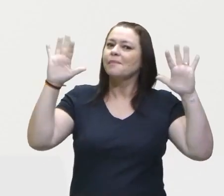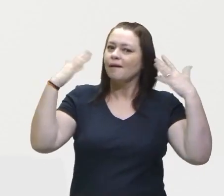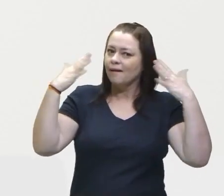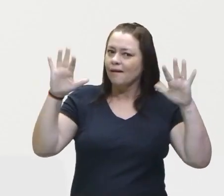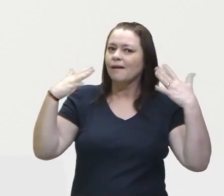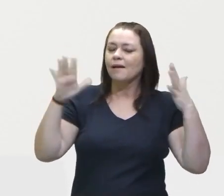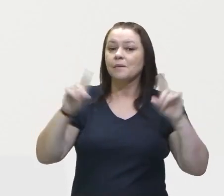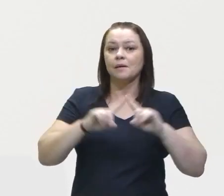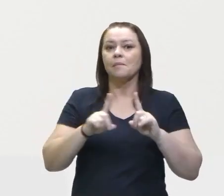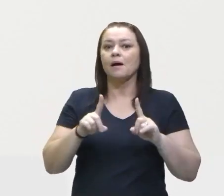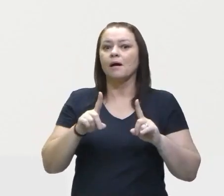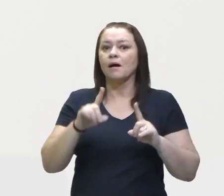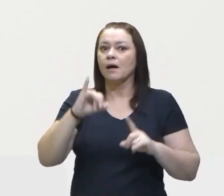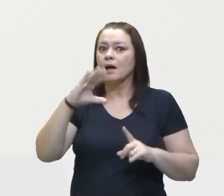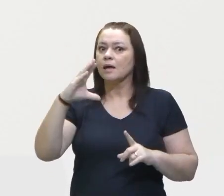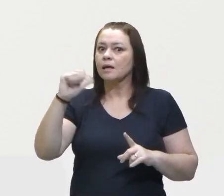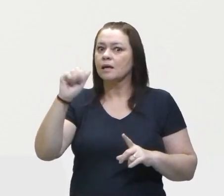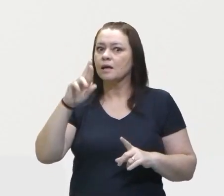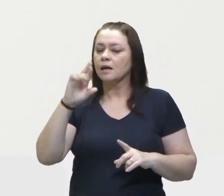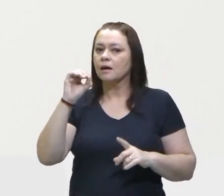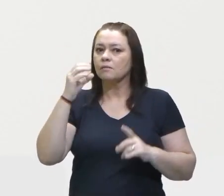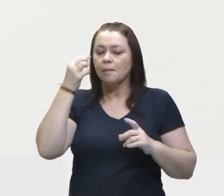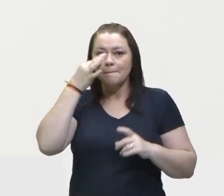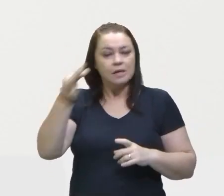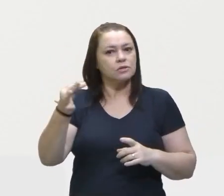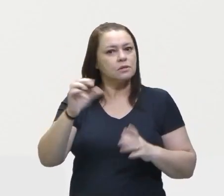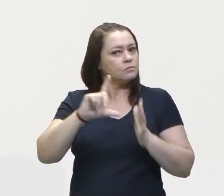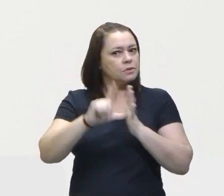mas Ícaro, presta atenção para não chegar atrasado.